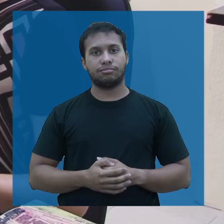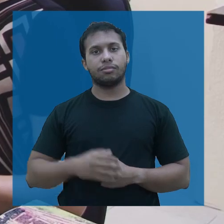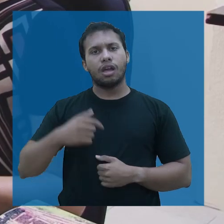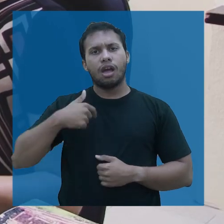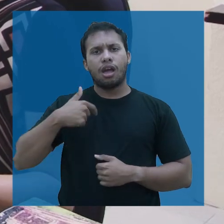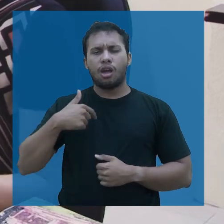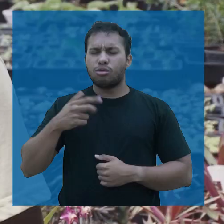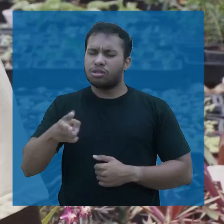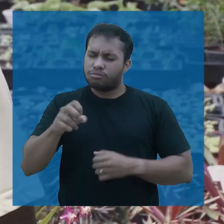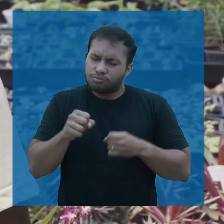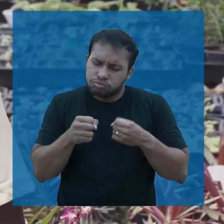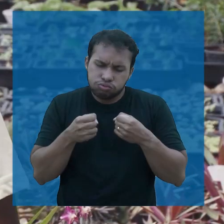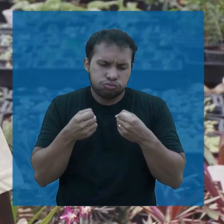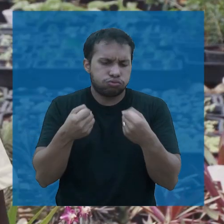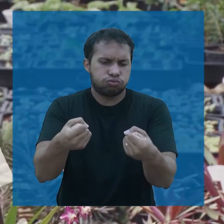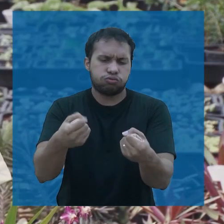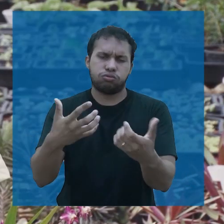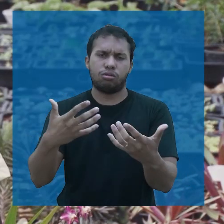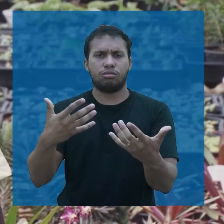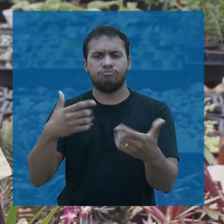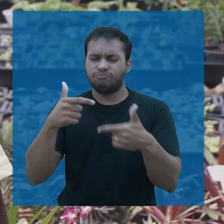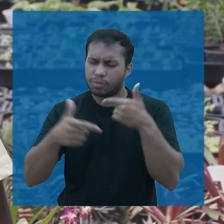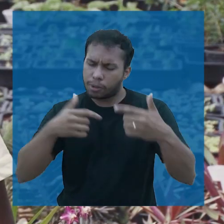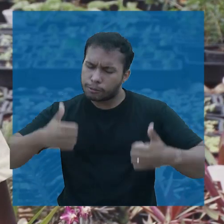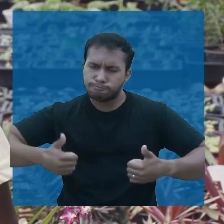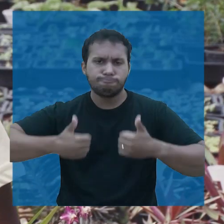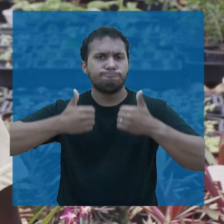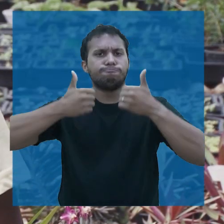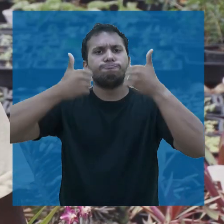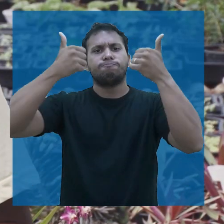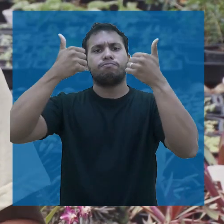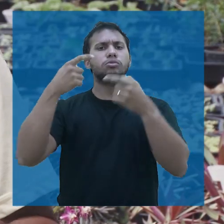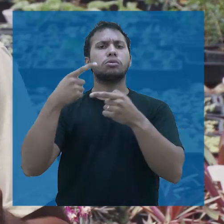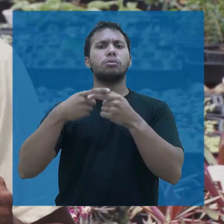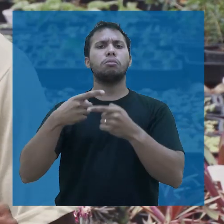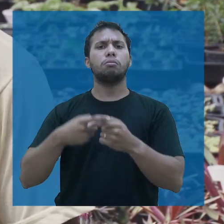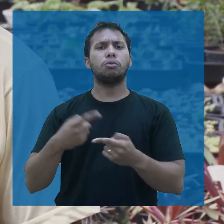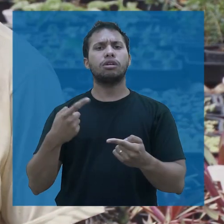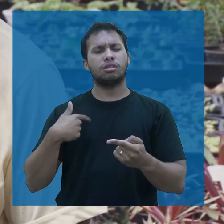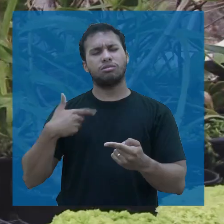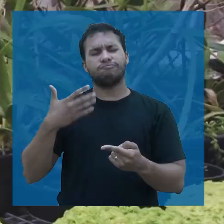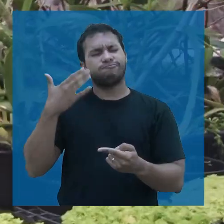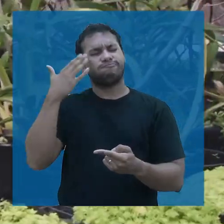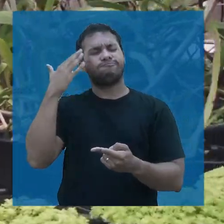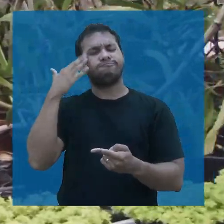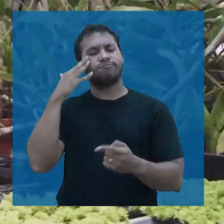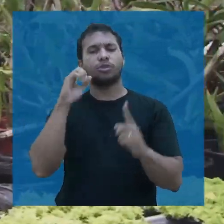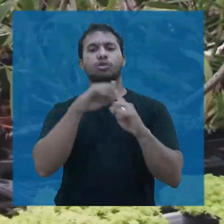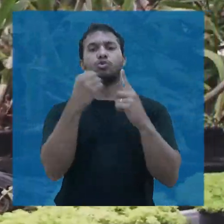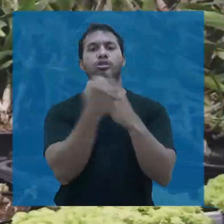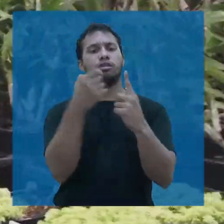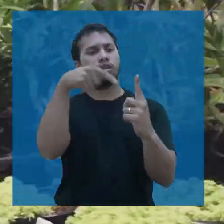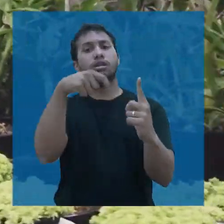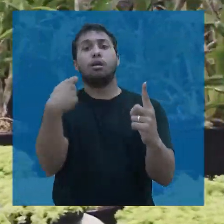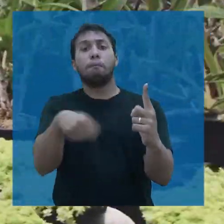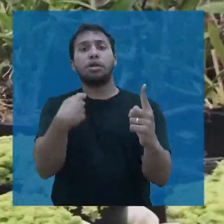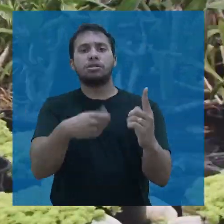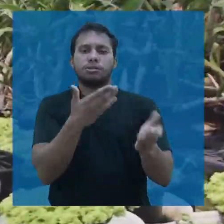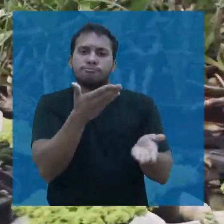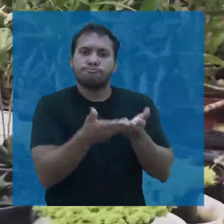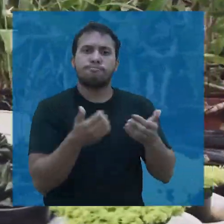UFC proporciona. Procuro fazer o melhor de minha equipe na UFC, no meu trabalho, porque eu entendo que a